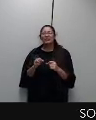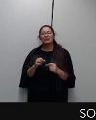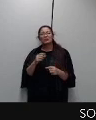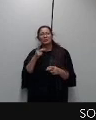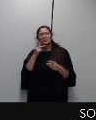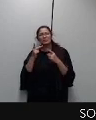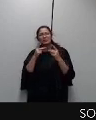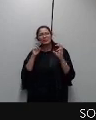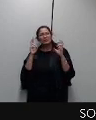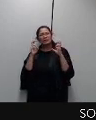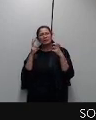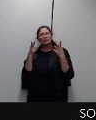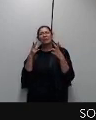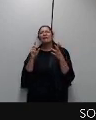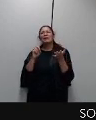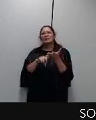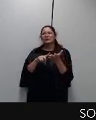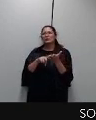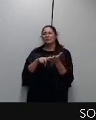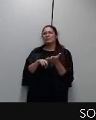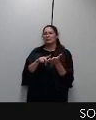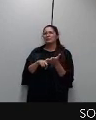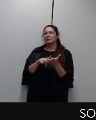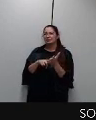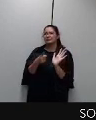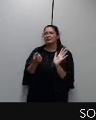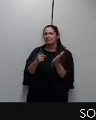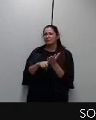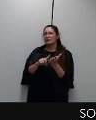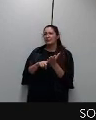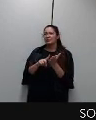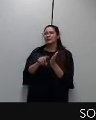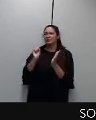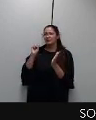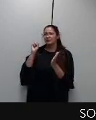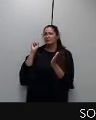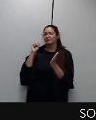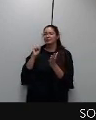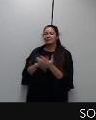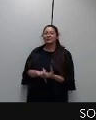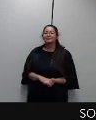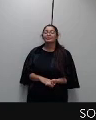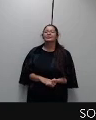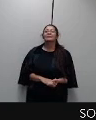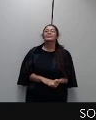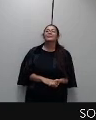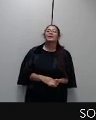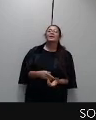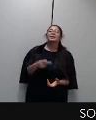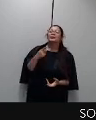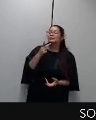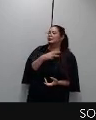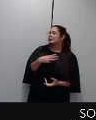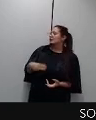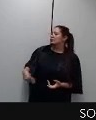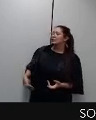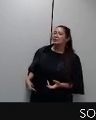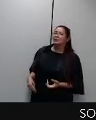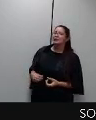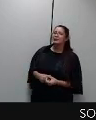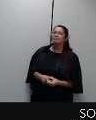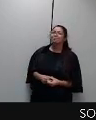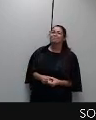mistura por sobre Sandra Góes repetitivos sobre isso tanto um do ministério e como também da ministra Denise